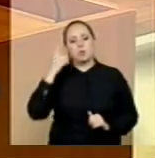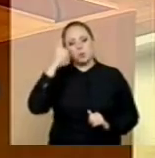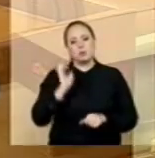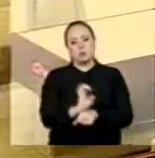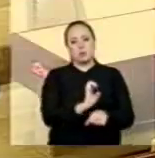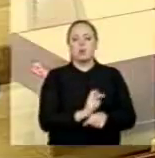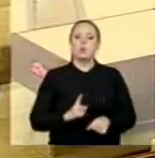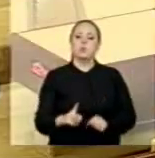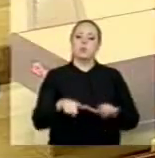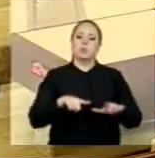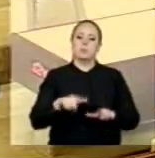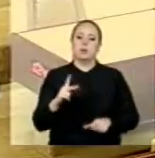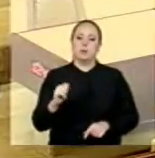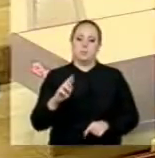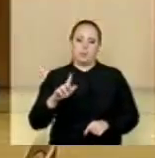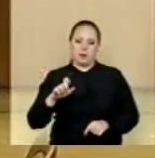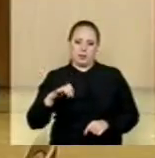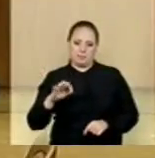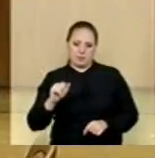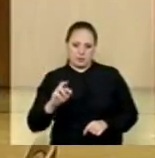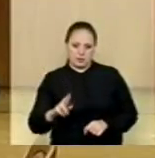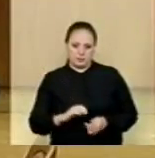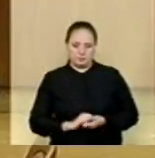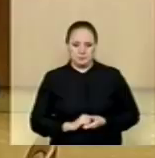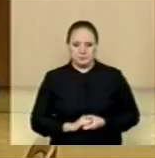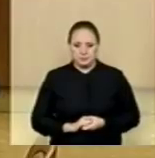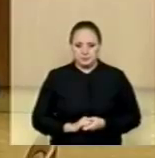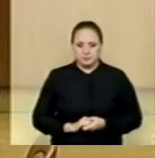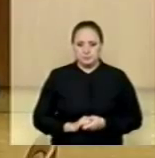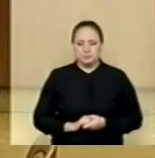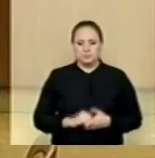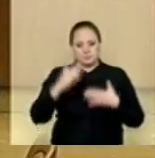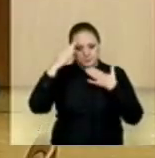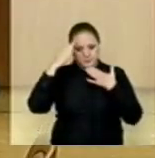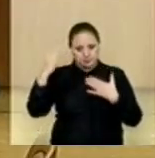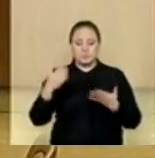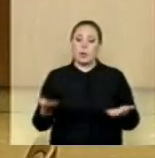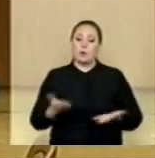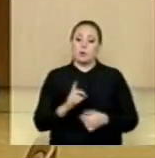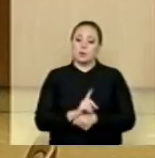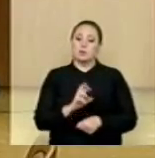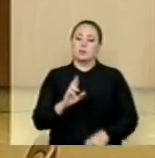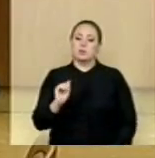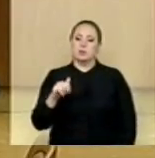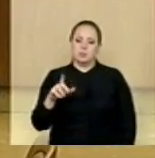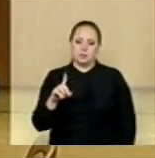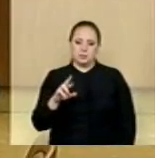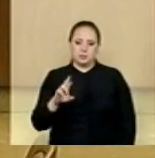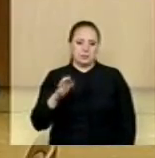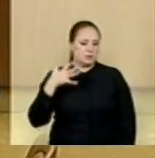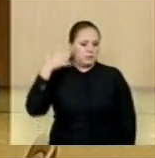Obrigado. Agradeço a Vossa Excelência. Convido o doutor André Maimone a